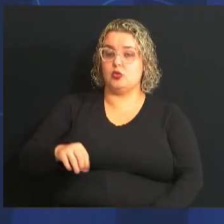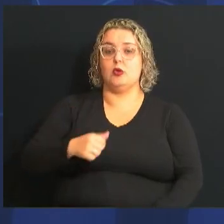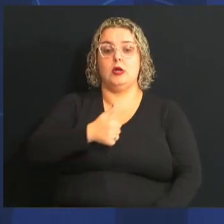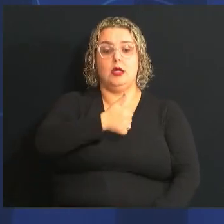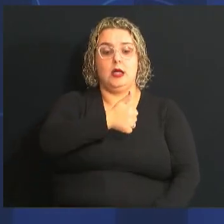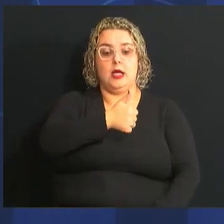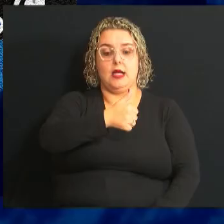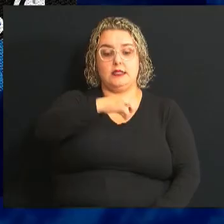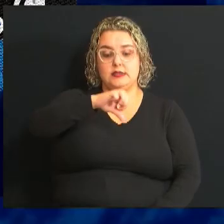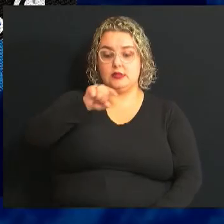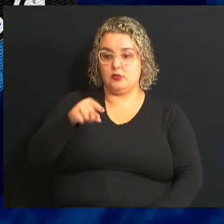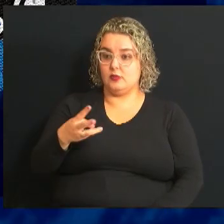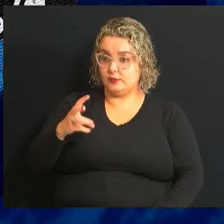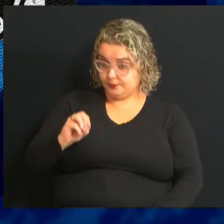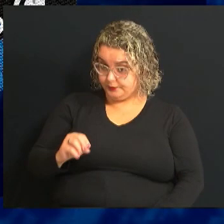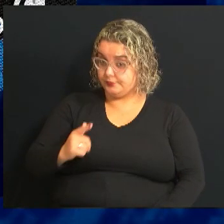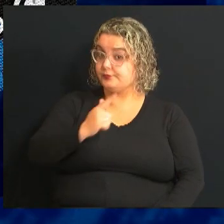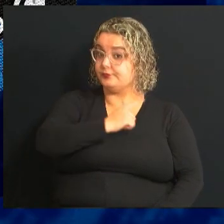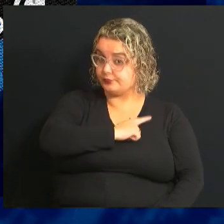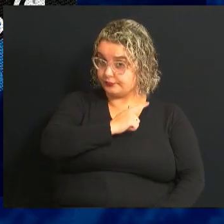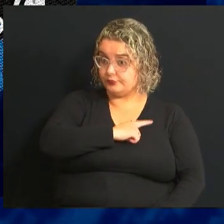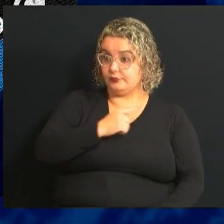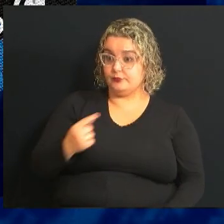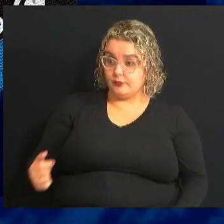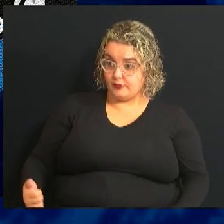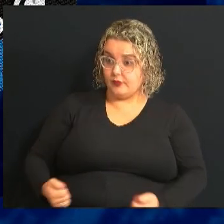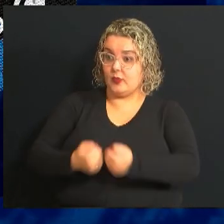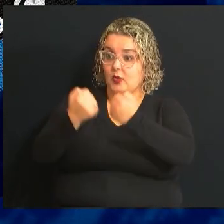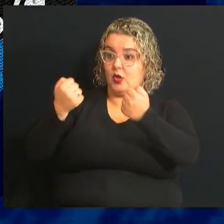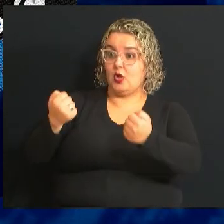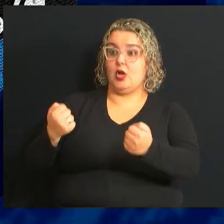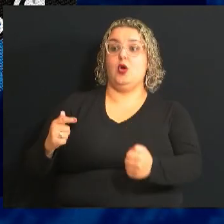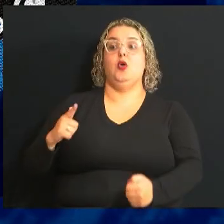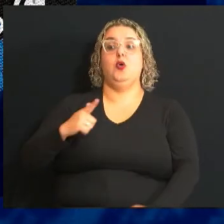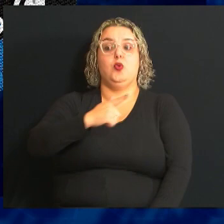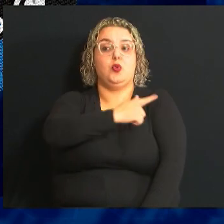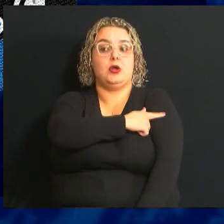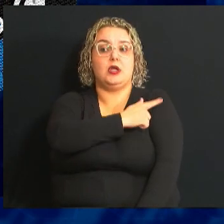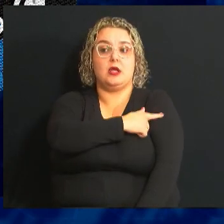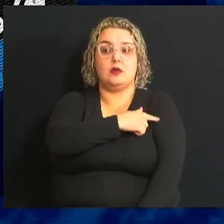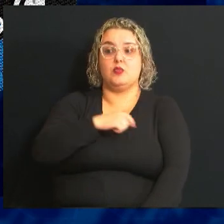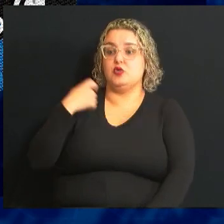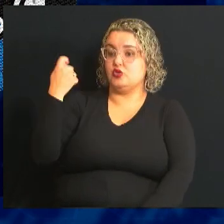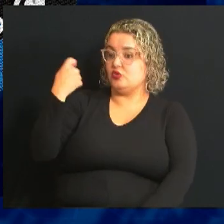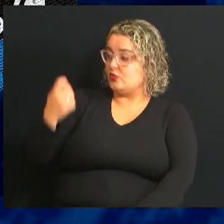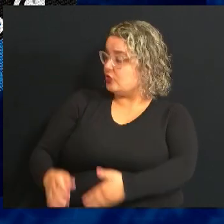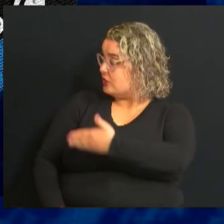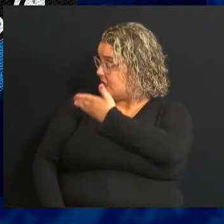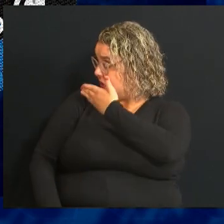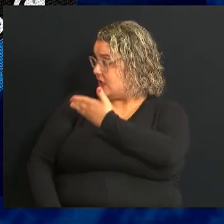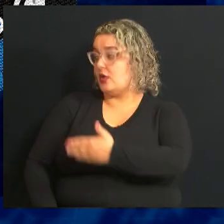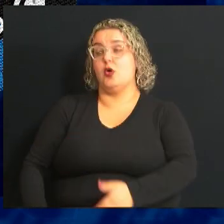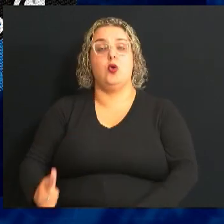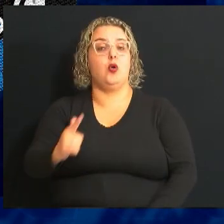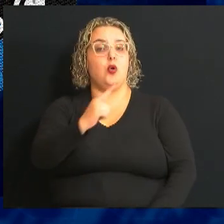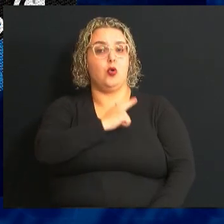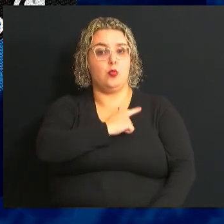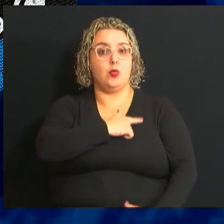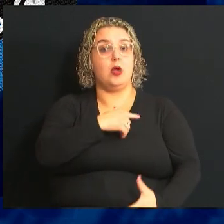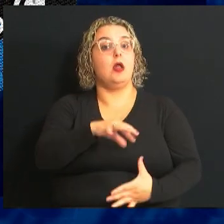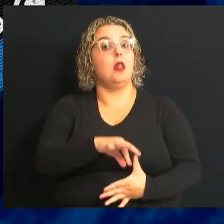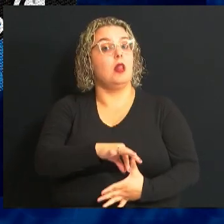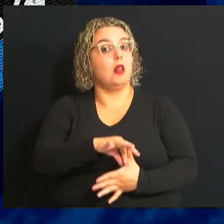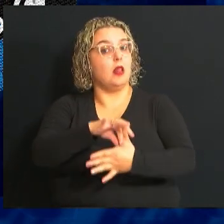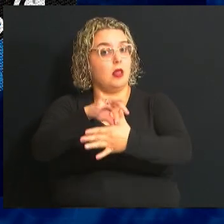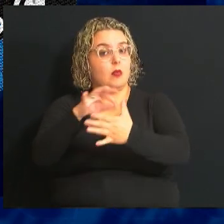Guarani enfrenta o Grêmio de Porto Alegre. Você já vê aí na sua tela. Lembrando que o Bugre lidera este